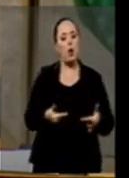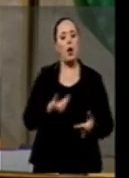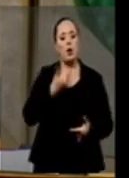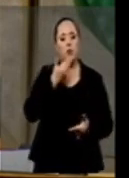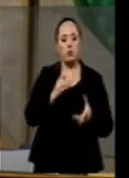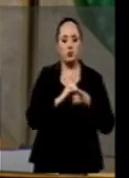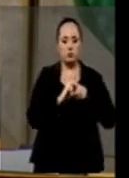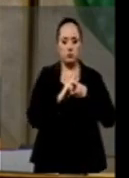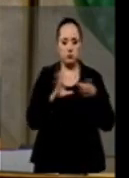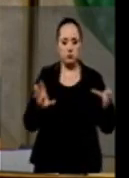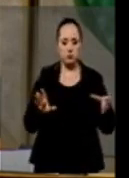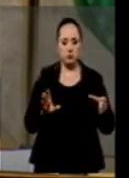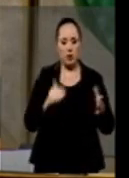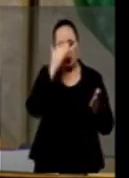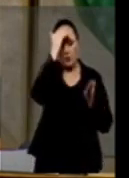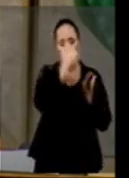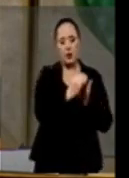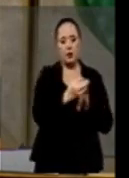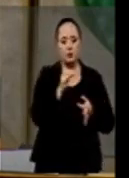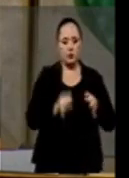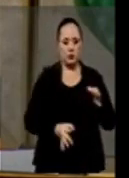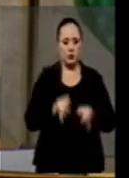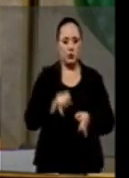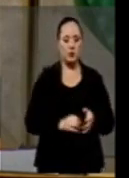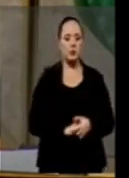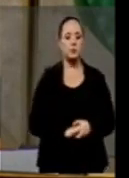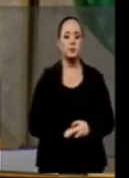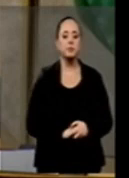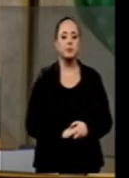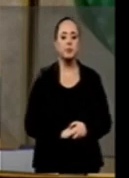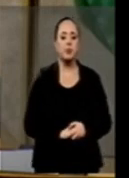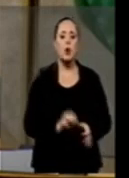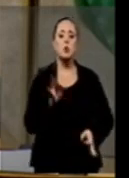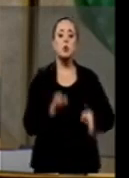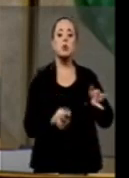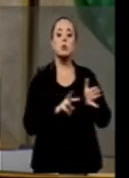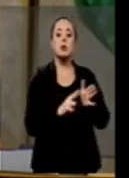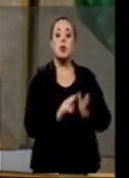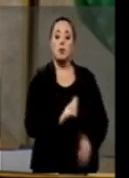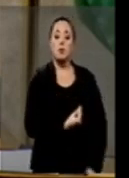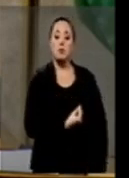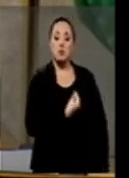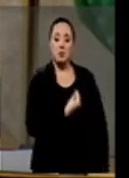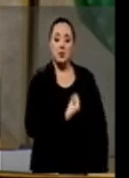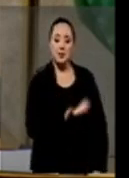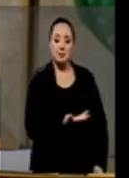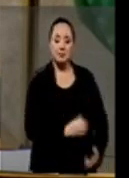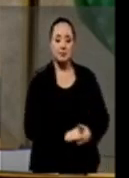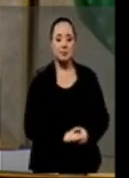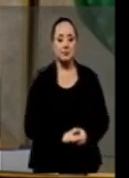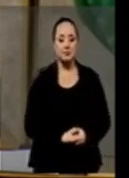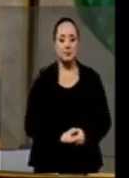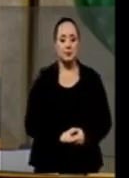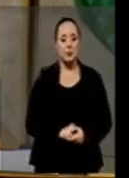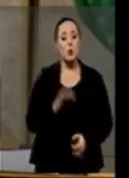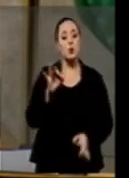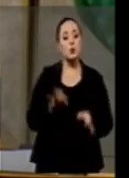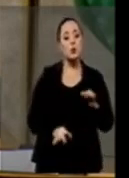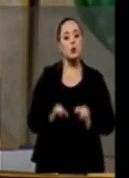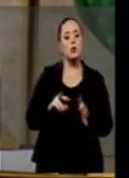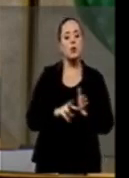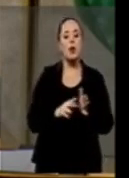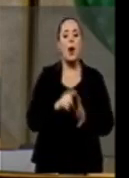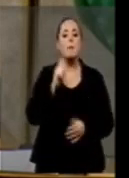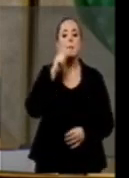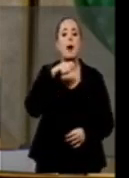e fazer justiça justiça vida como disse bresh justiça é o pão do